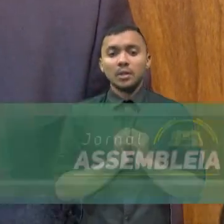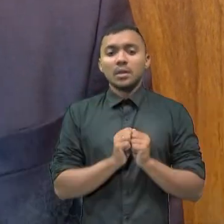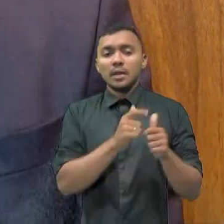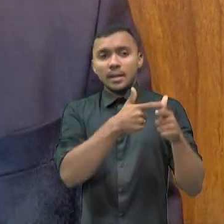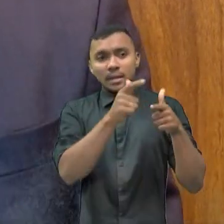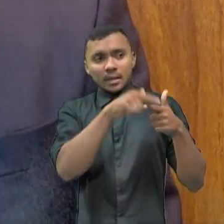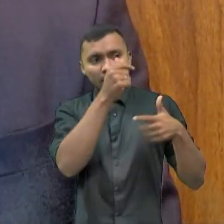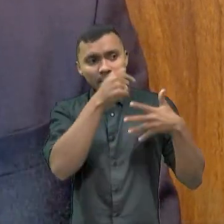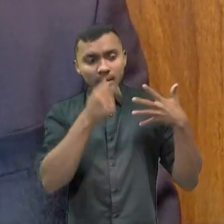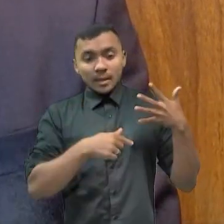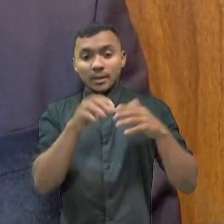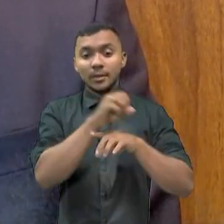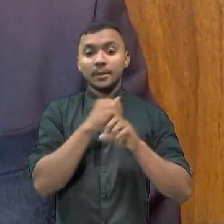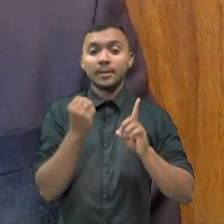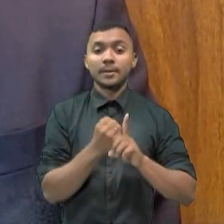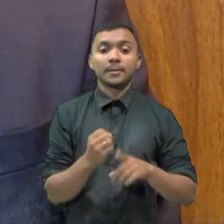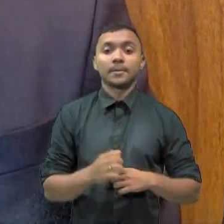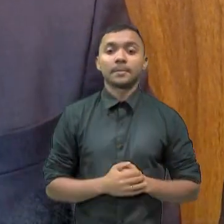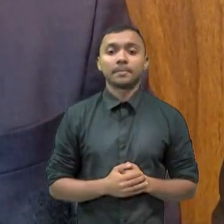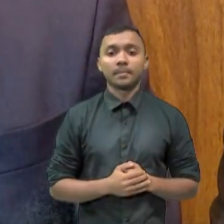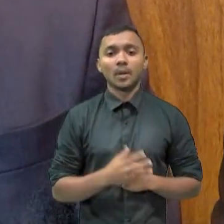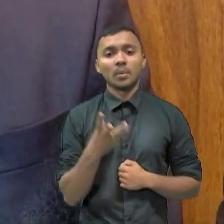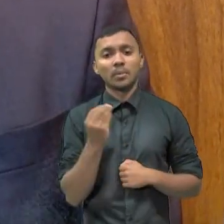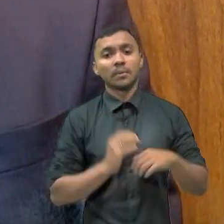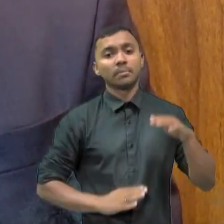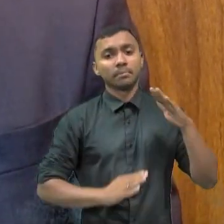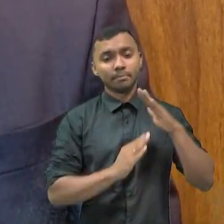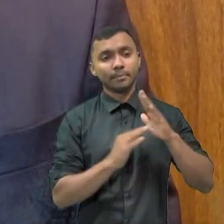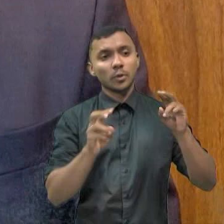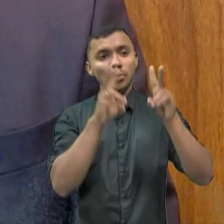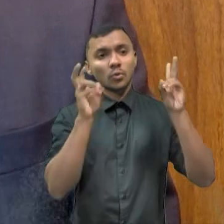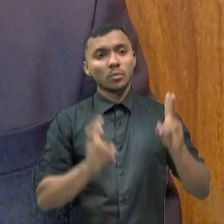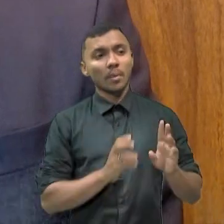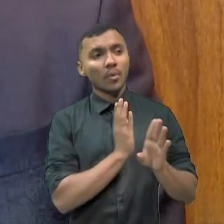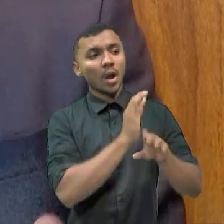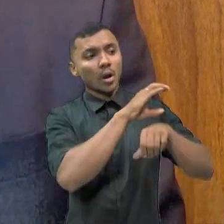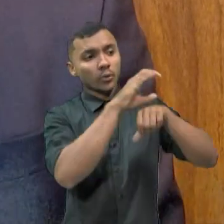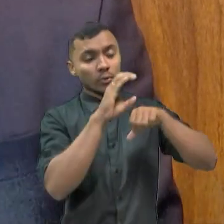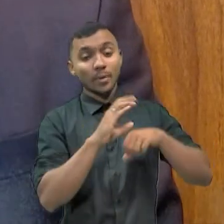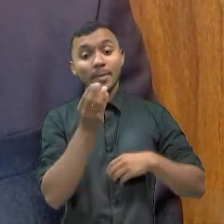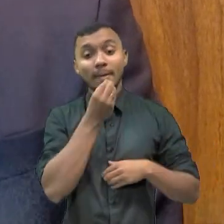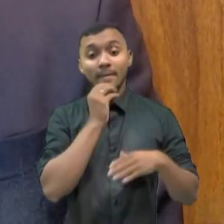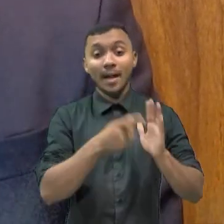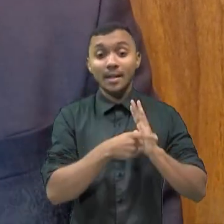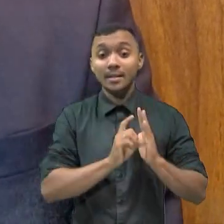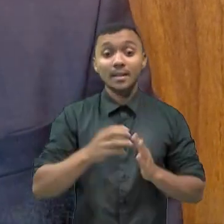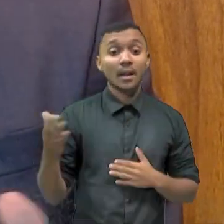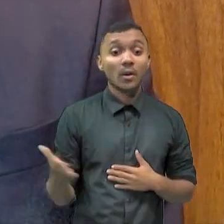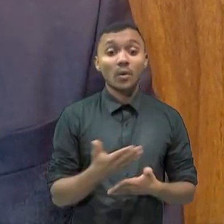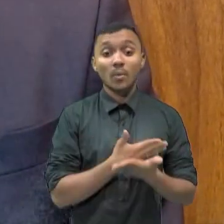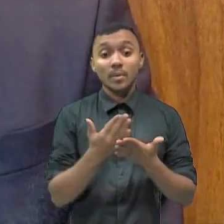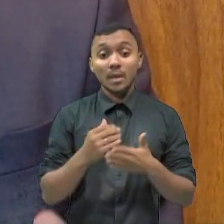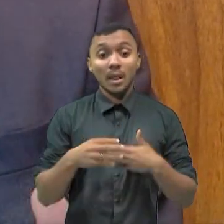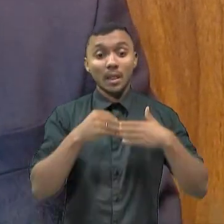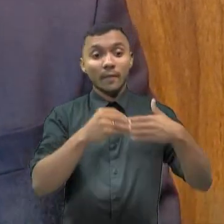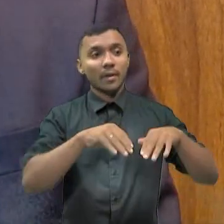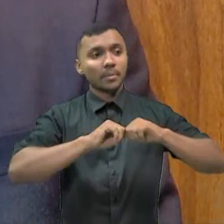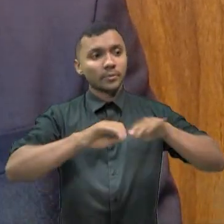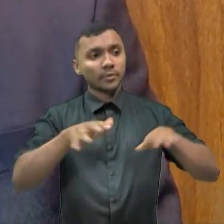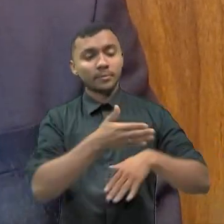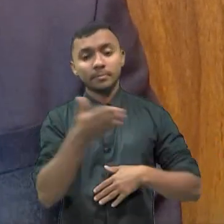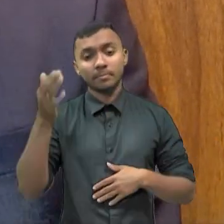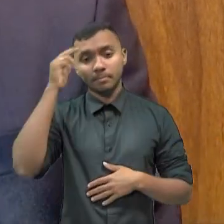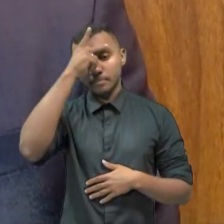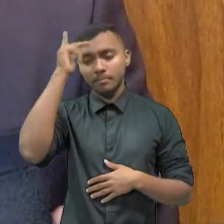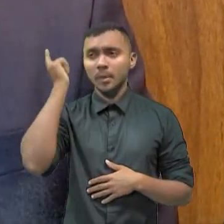sociedade. Prerrogativas que são muito limitadas devido à Constituição poderão ser, neste momento, trazidas à baila para que a gente consiga